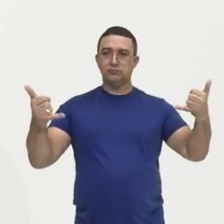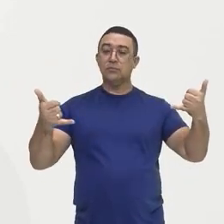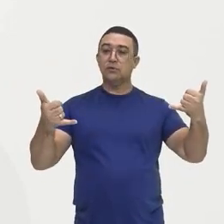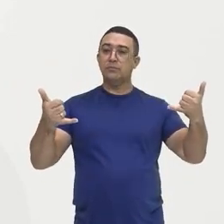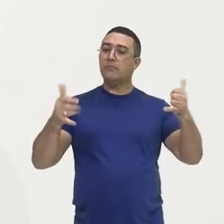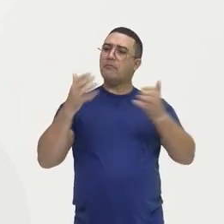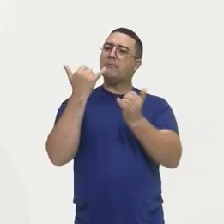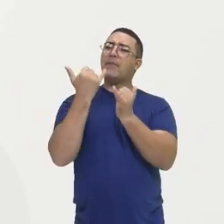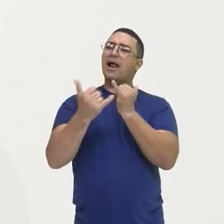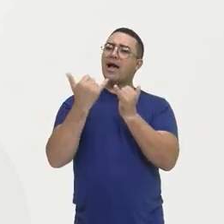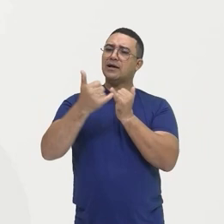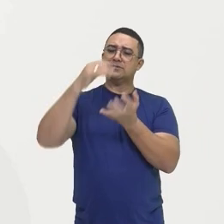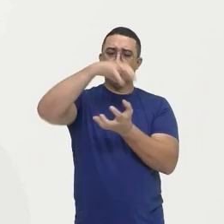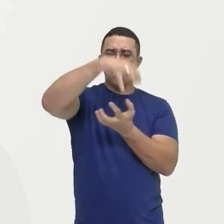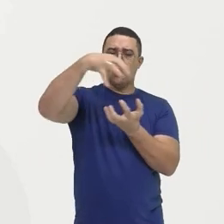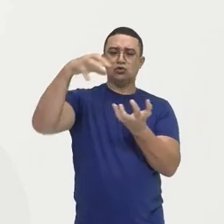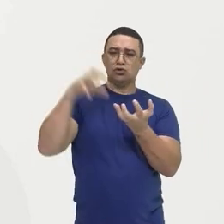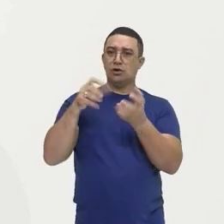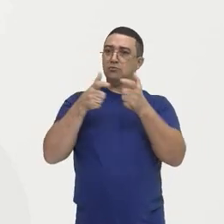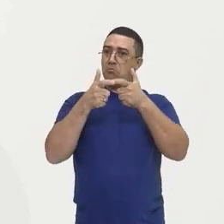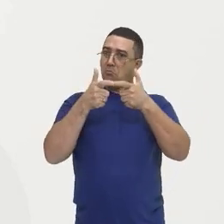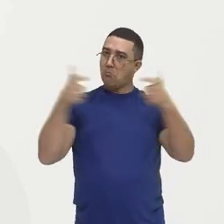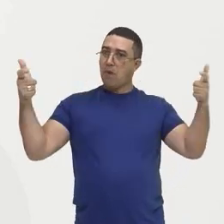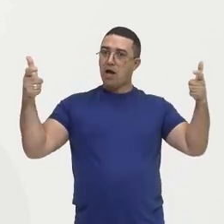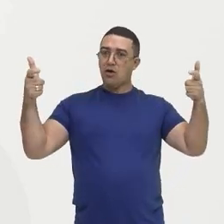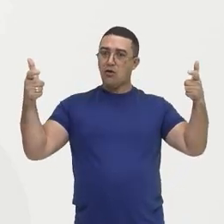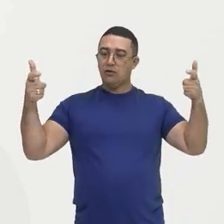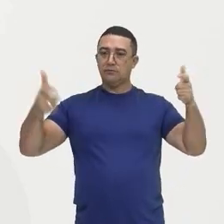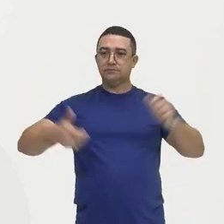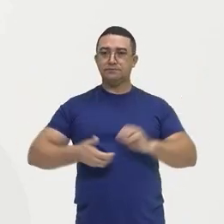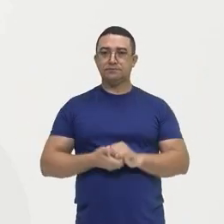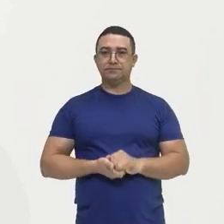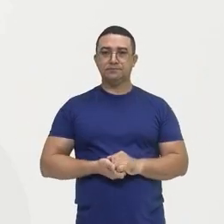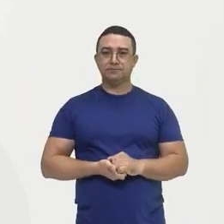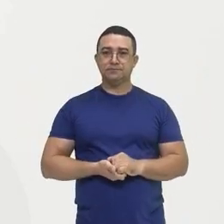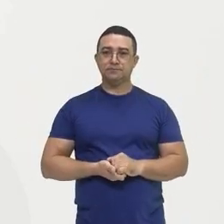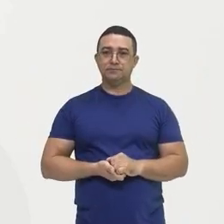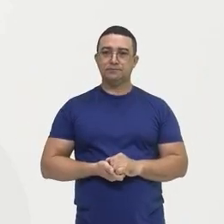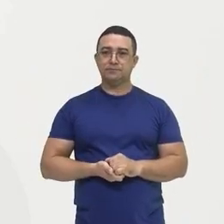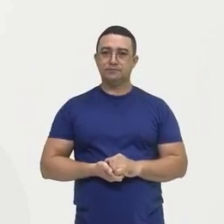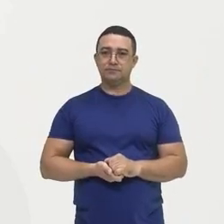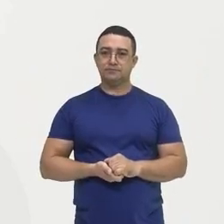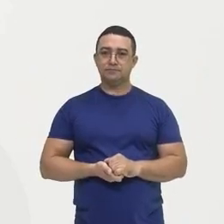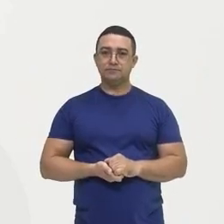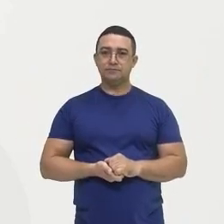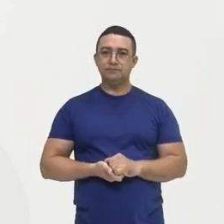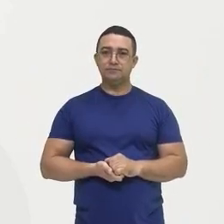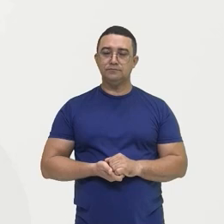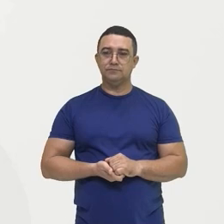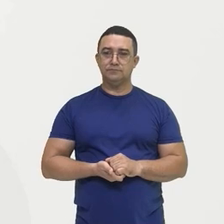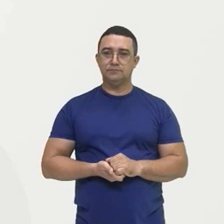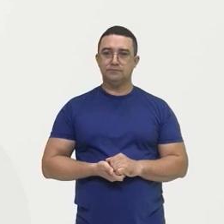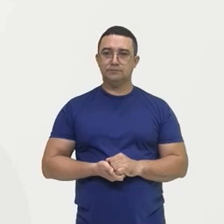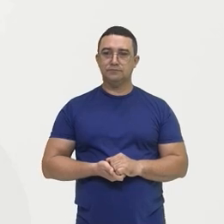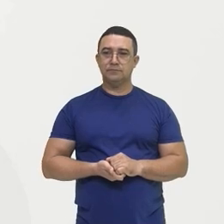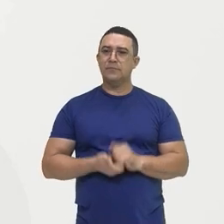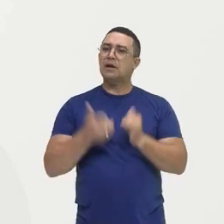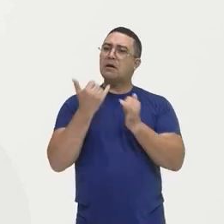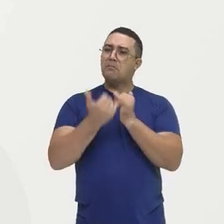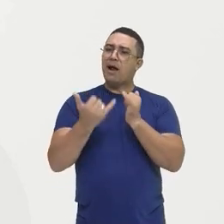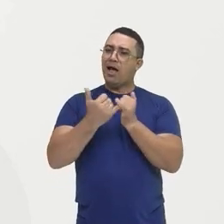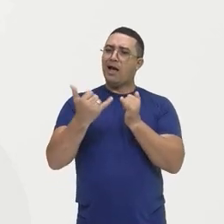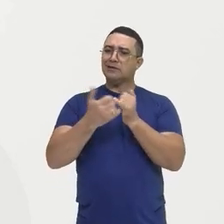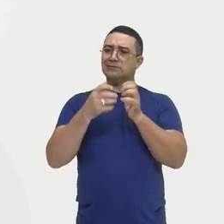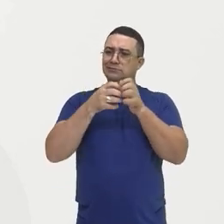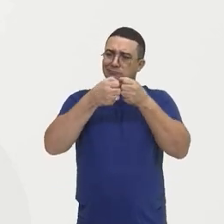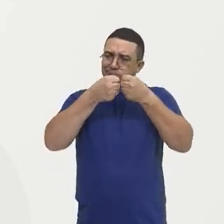mais esticado, né, se a gente for observar aí com o mapa mundi. Olha aqui, por exemplo, o circular aqui, olha, parece que